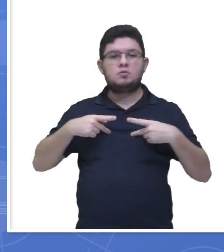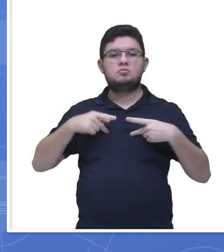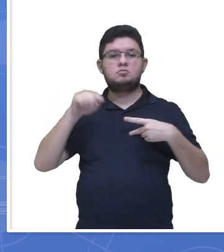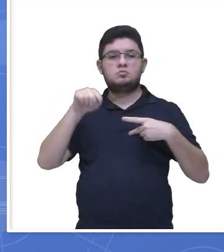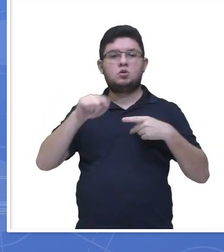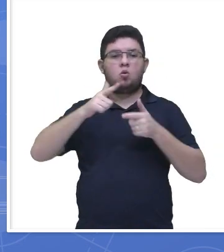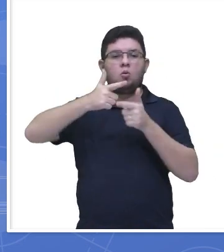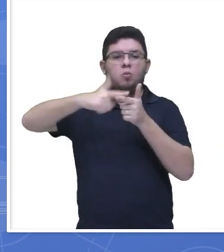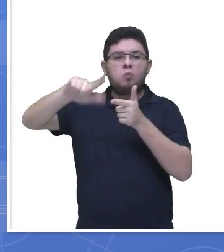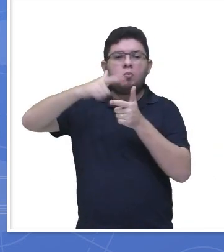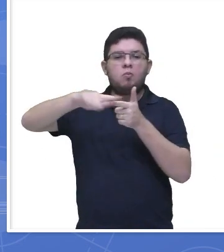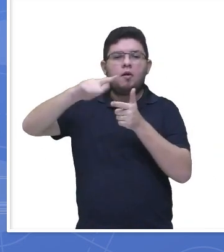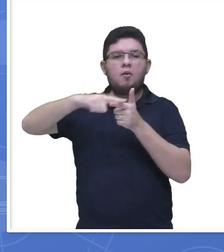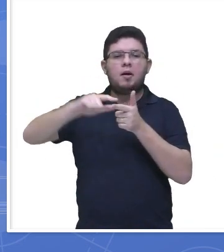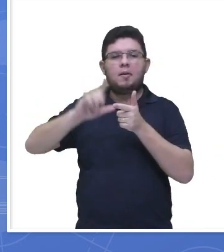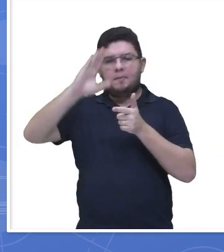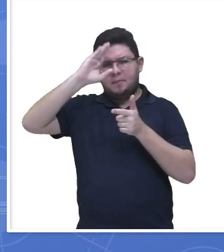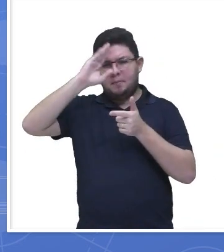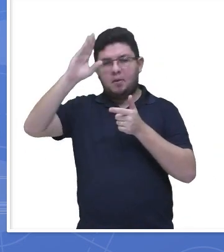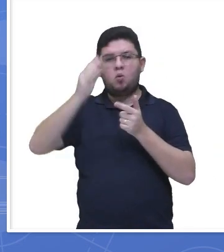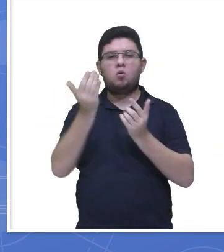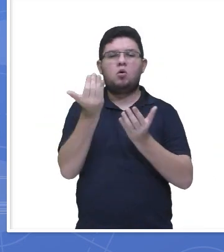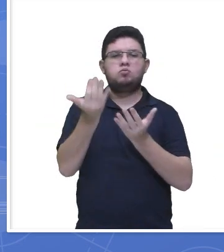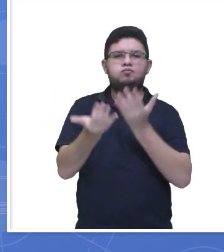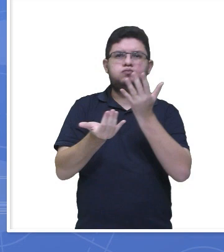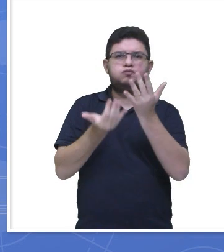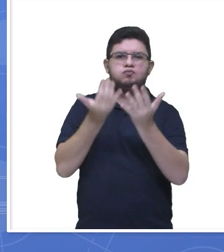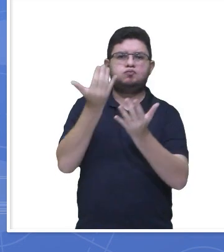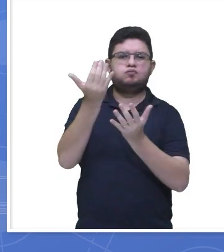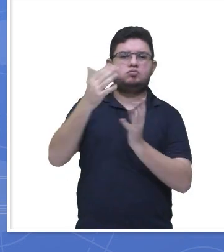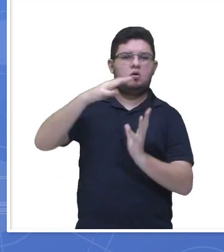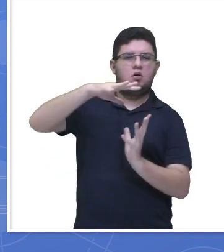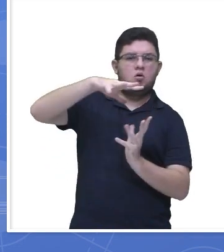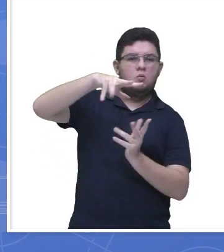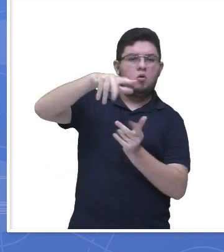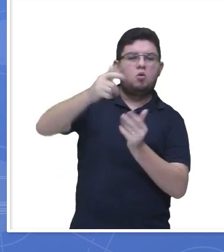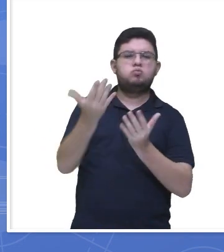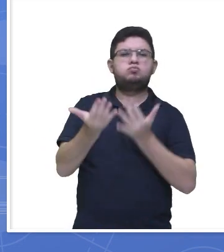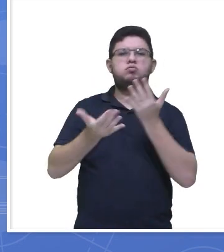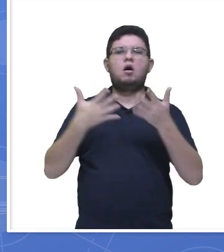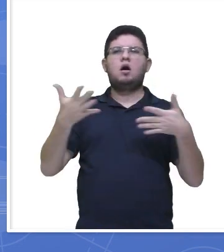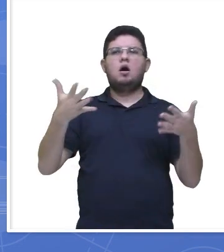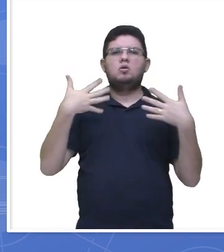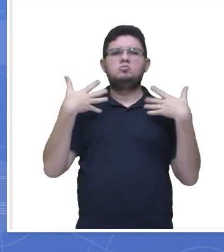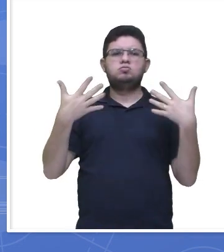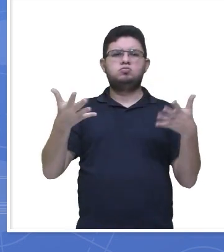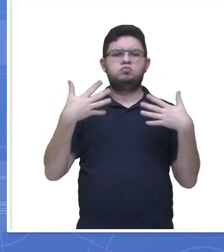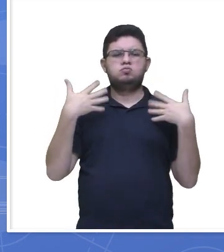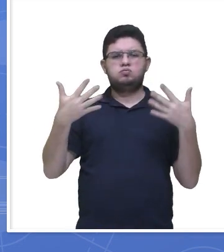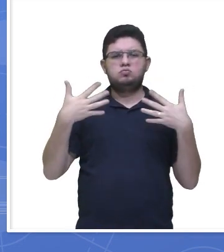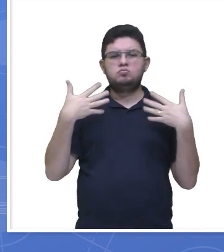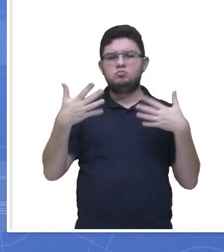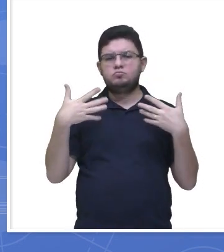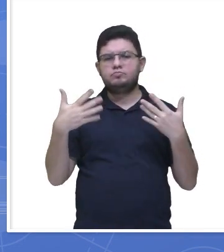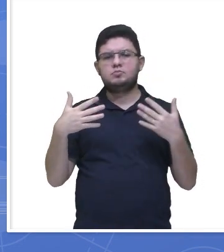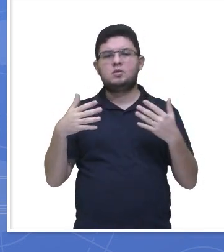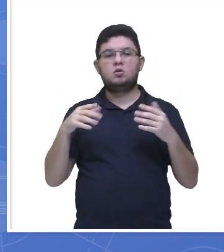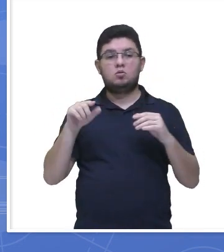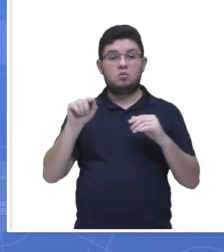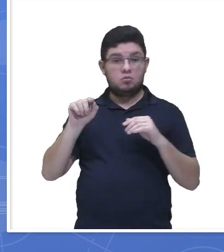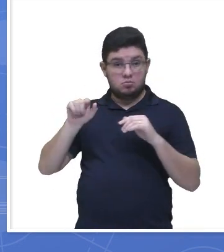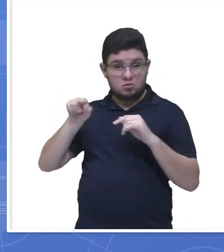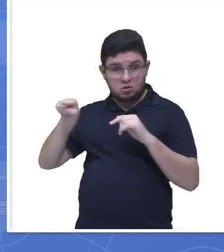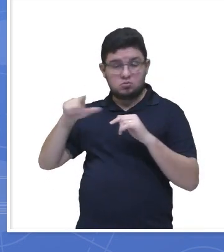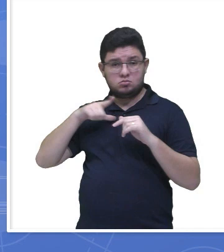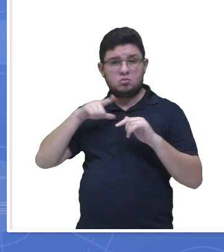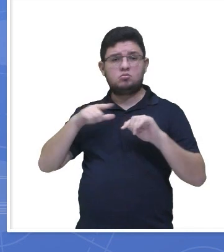buscar uma informação muito específica. Qual é a atividade humana, né, que é a principal responsável aí pelo aquecimento global? E nós temos